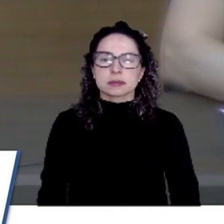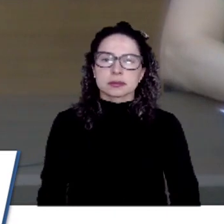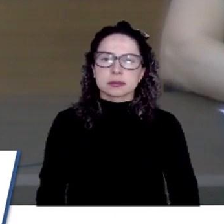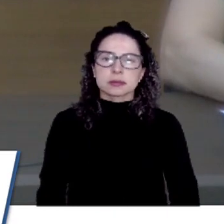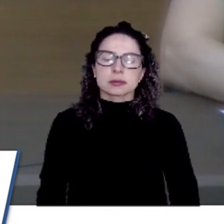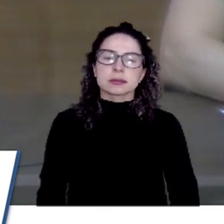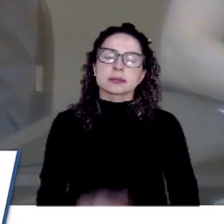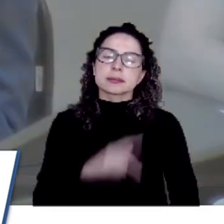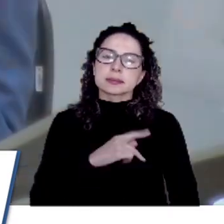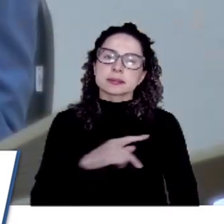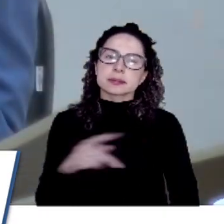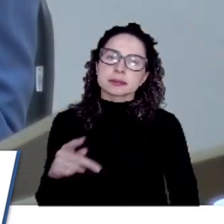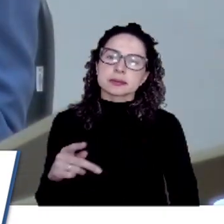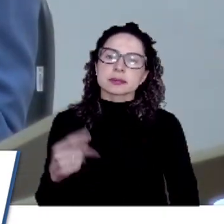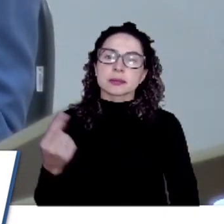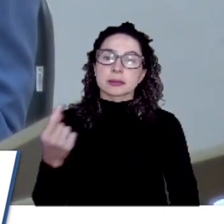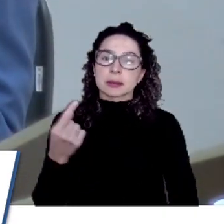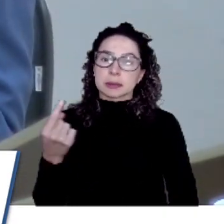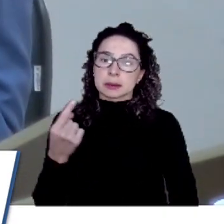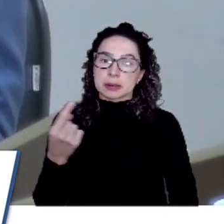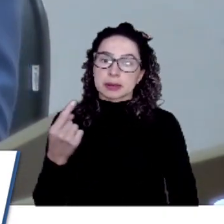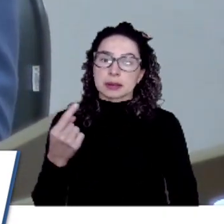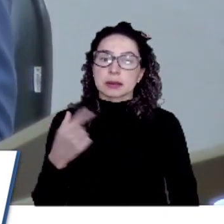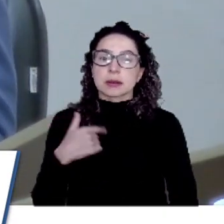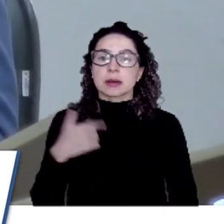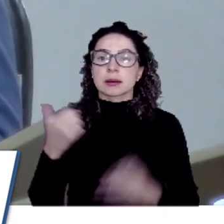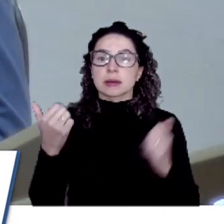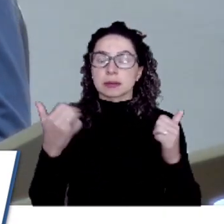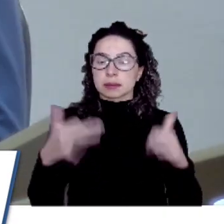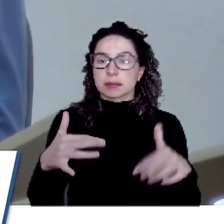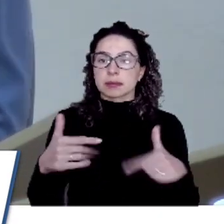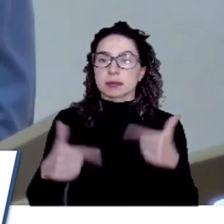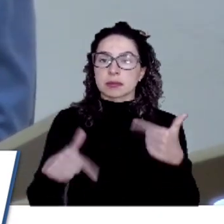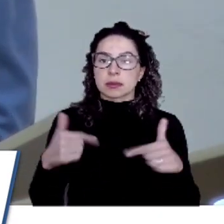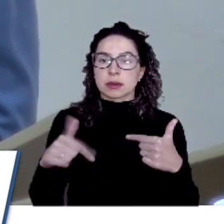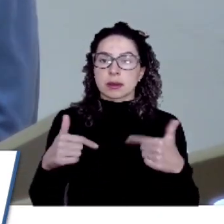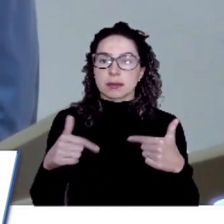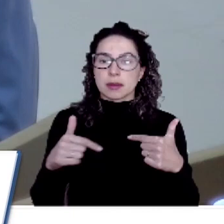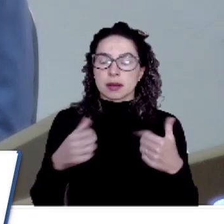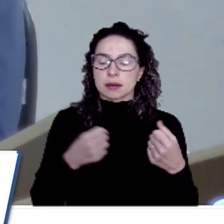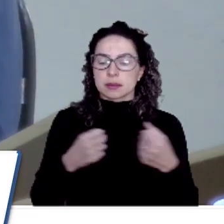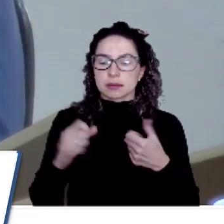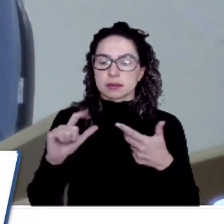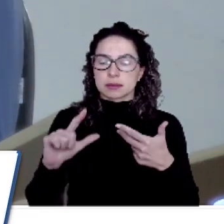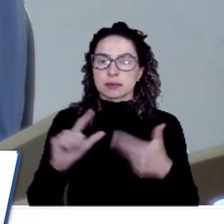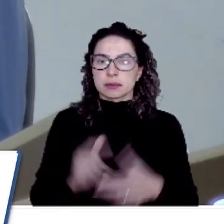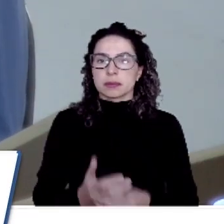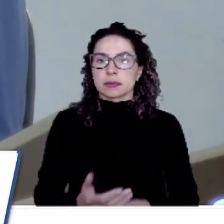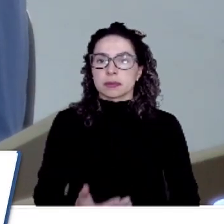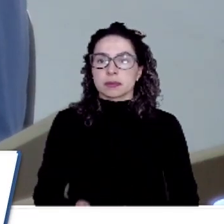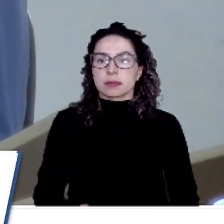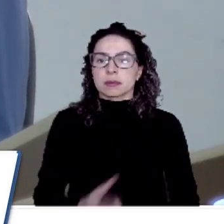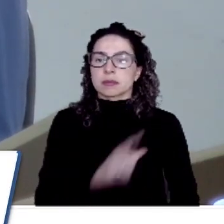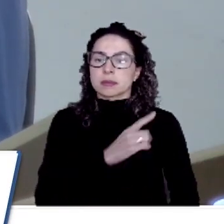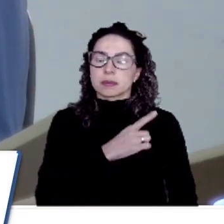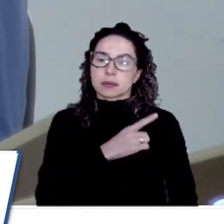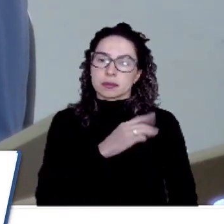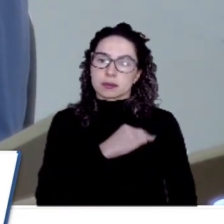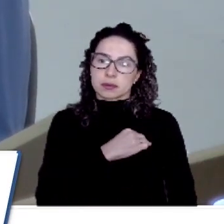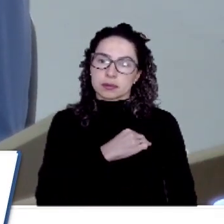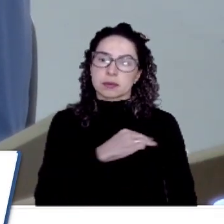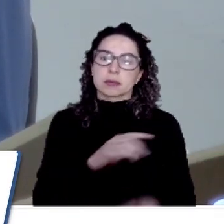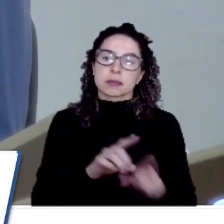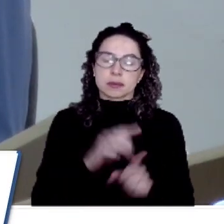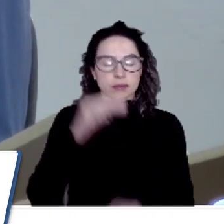Presidente, primeiro falar do trabalho, né, legislativo que o Della e o Marcelo Tid